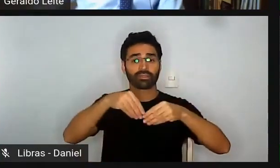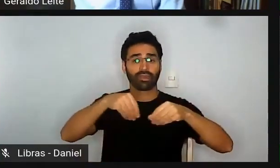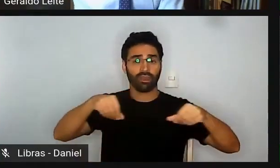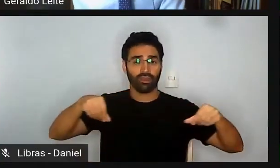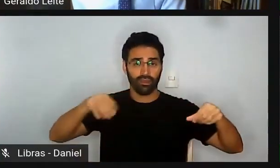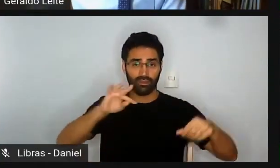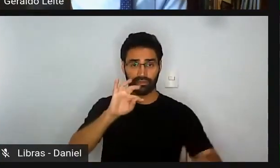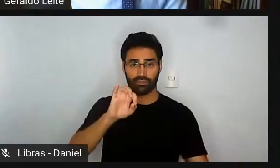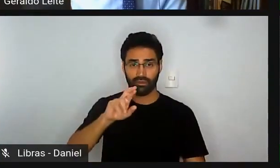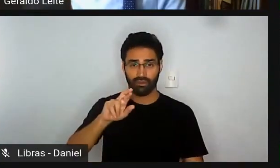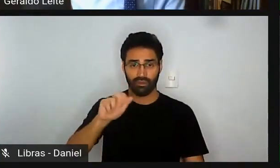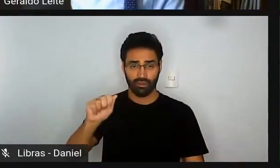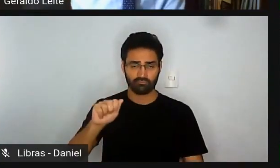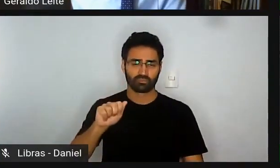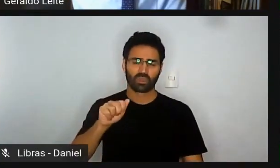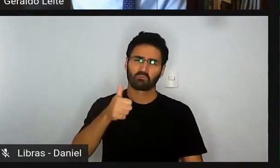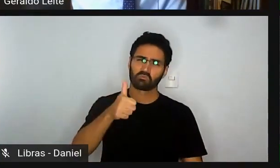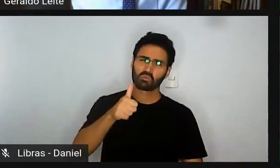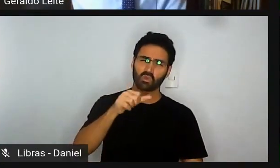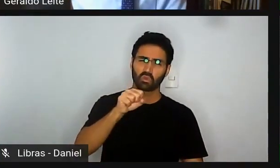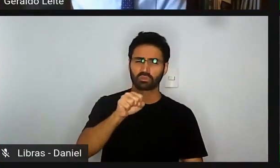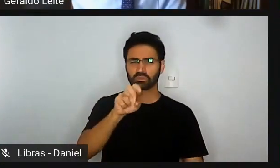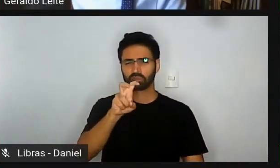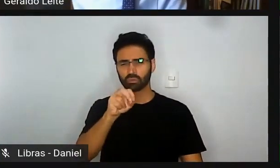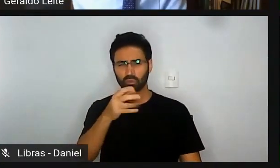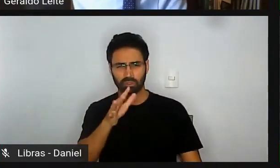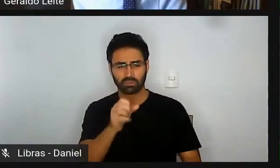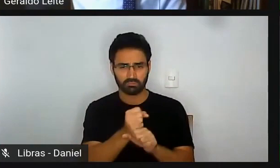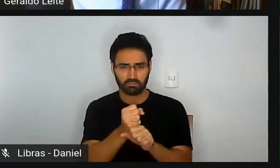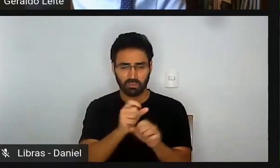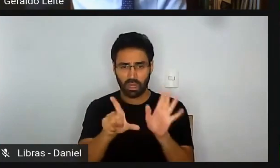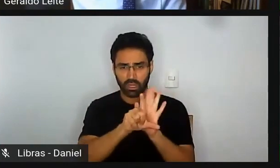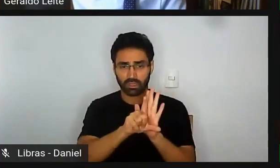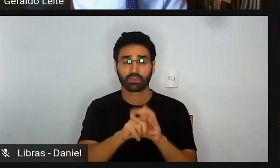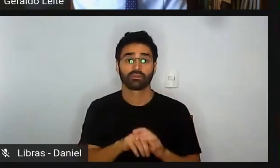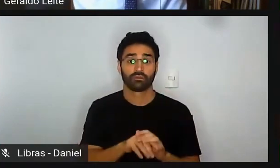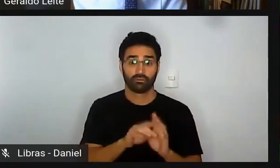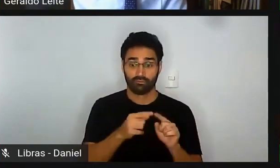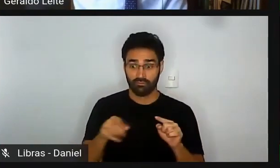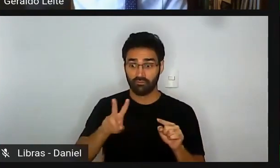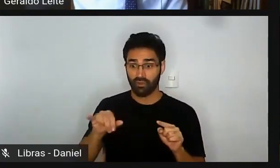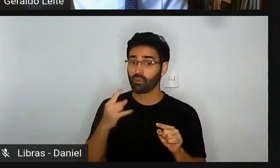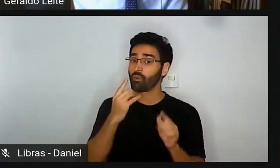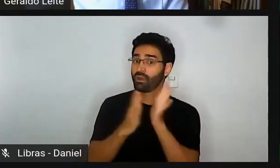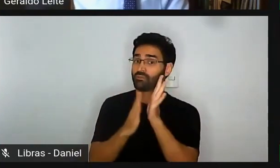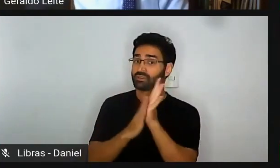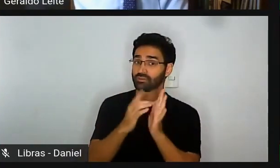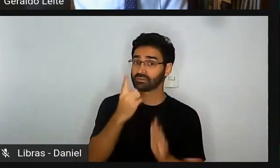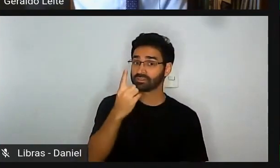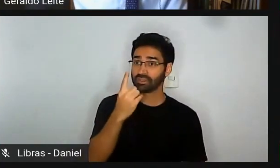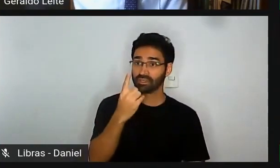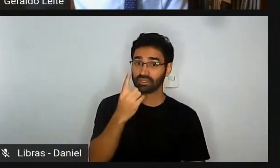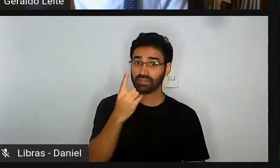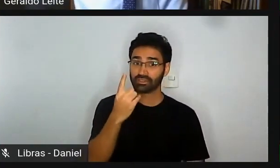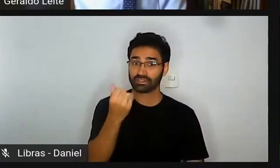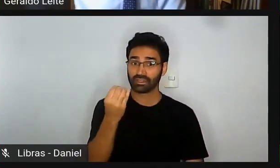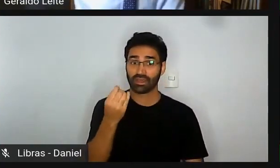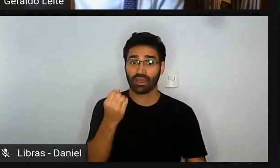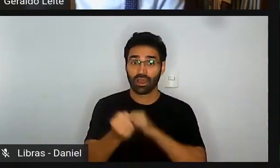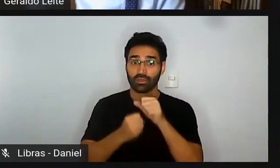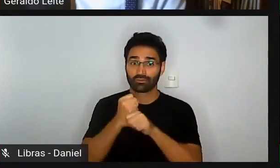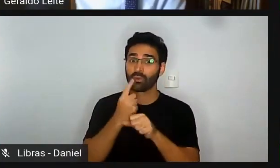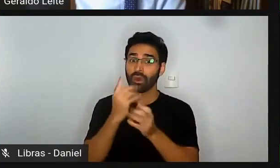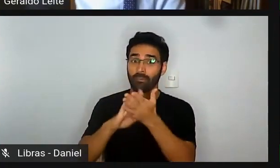Terras é uma lei de 1850, que, por sinal, vai fazer 170 anos amanhã, né? Ela é